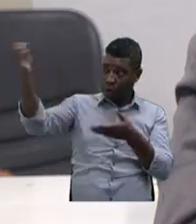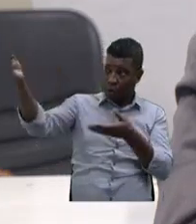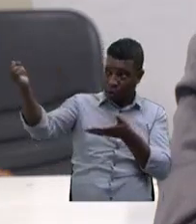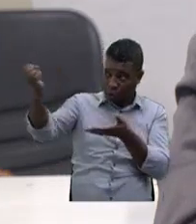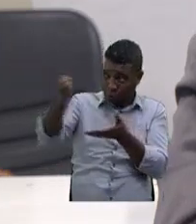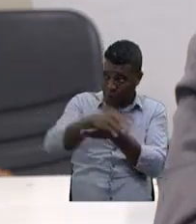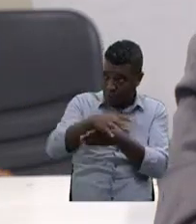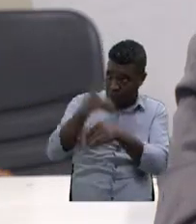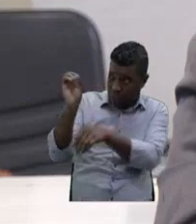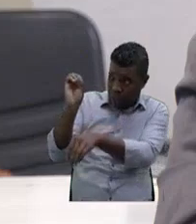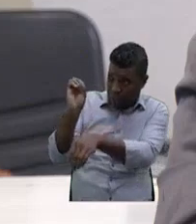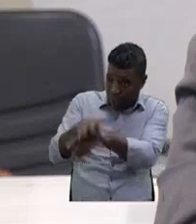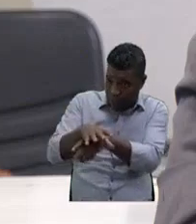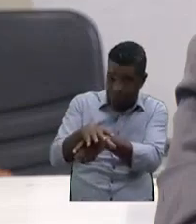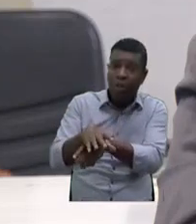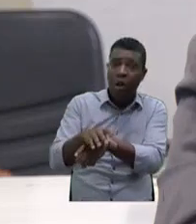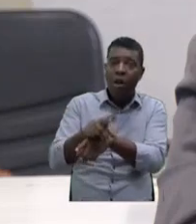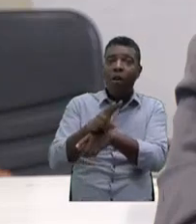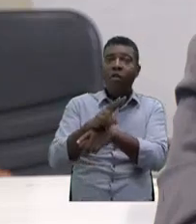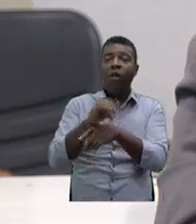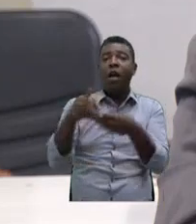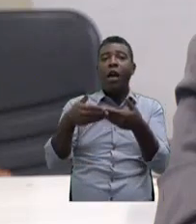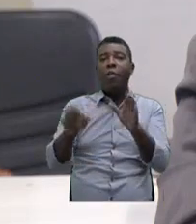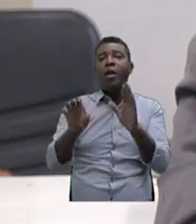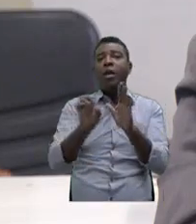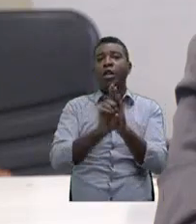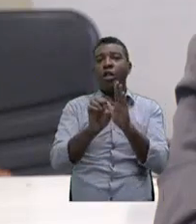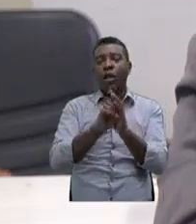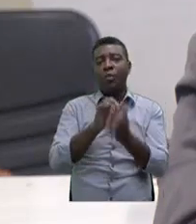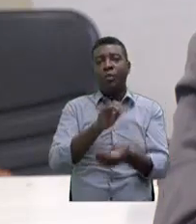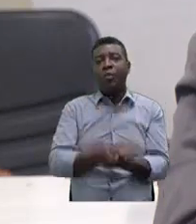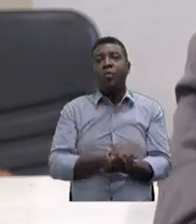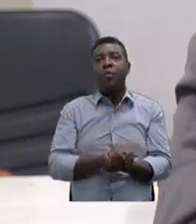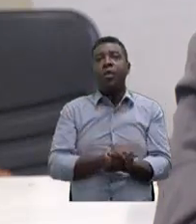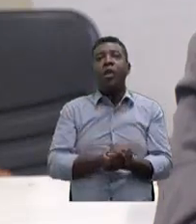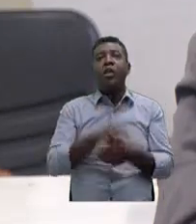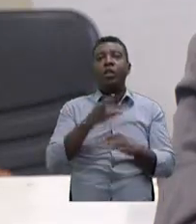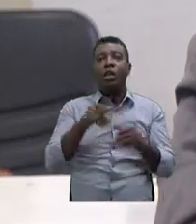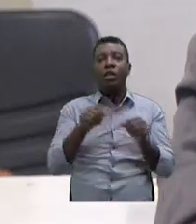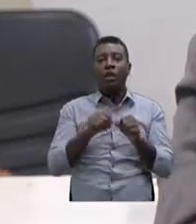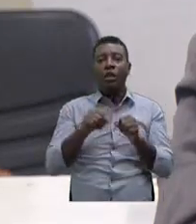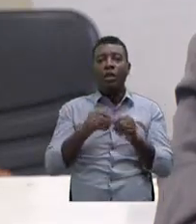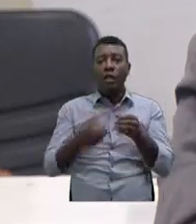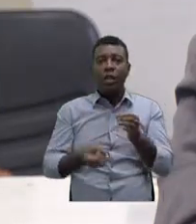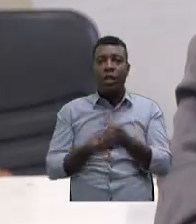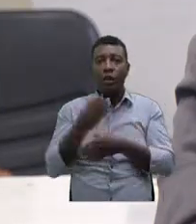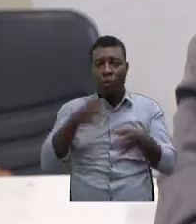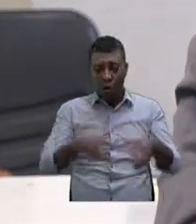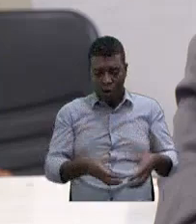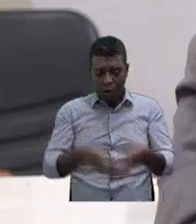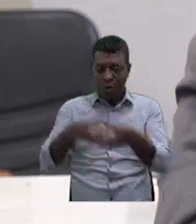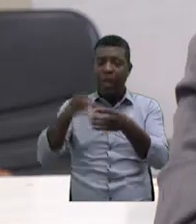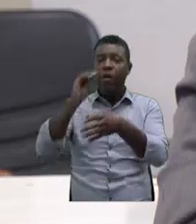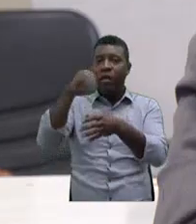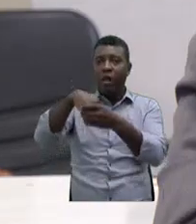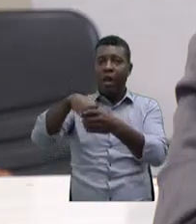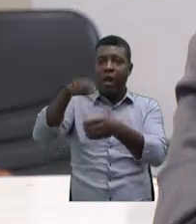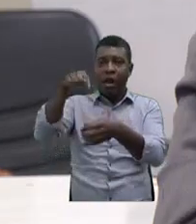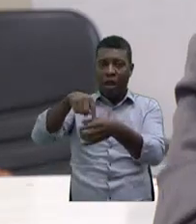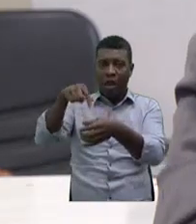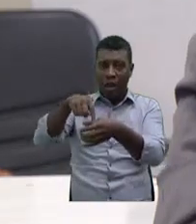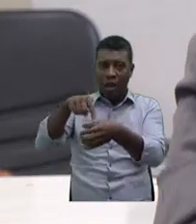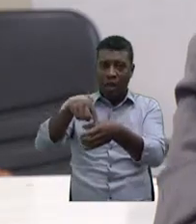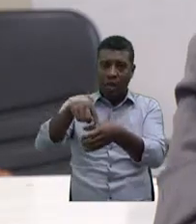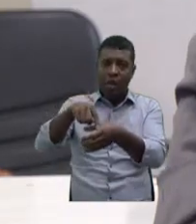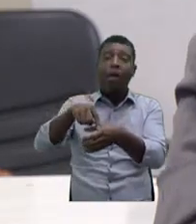O Conselho Estadual de Políticas Culturais, nós montamos uma comissão dentro dele e ele que está, vai